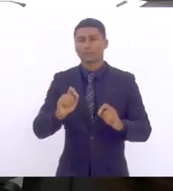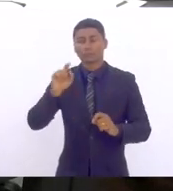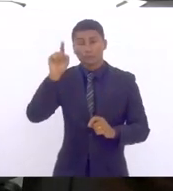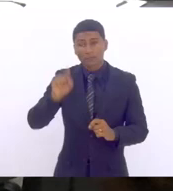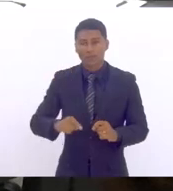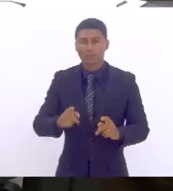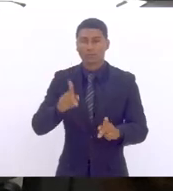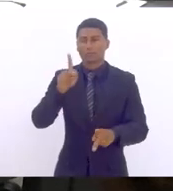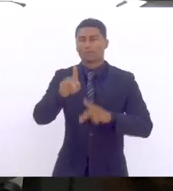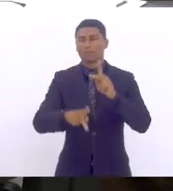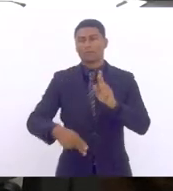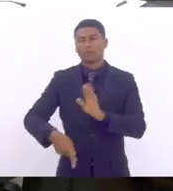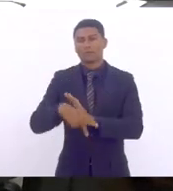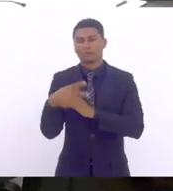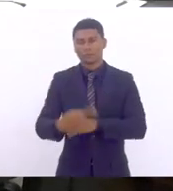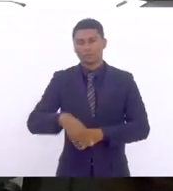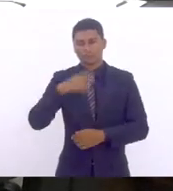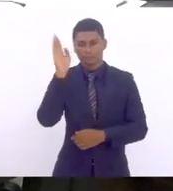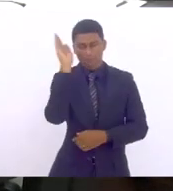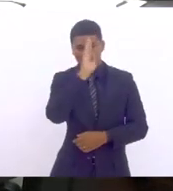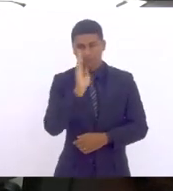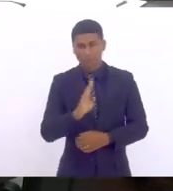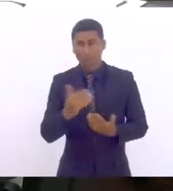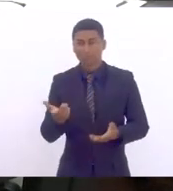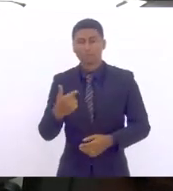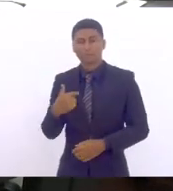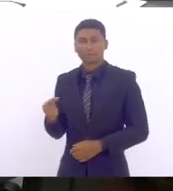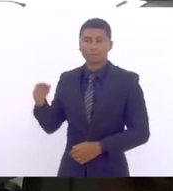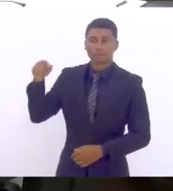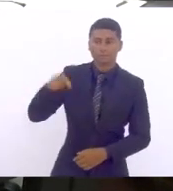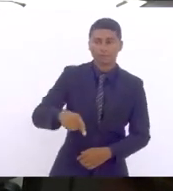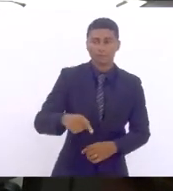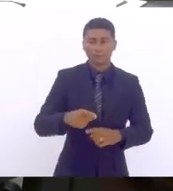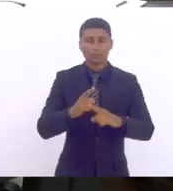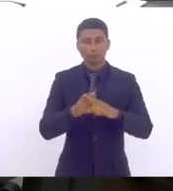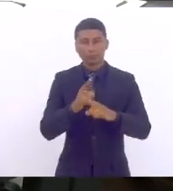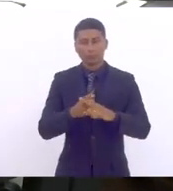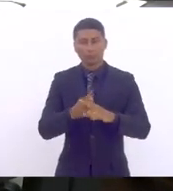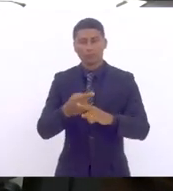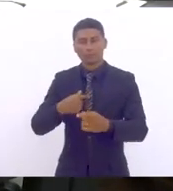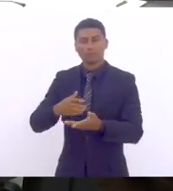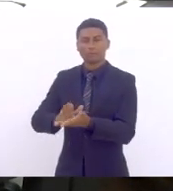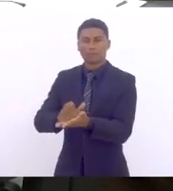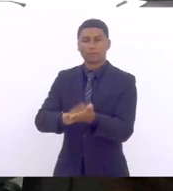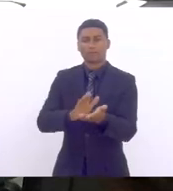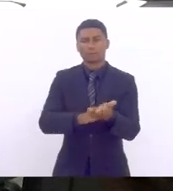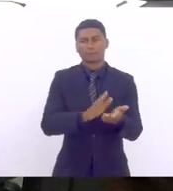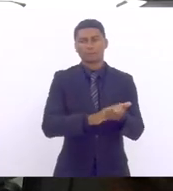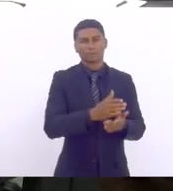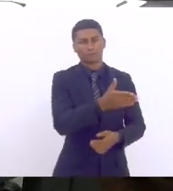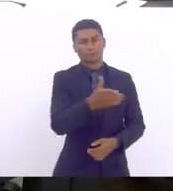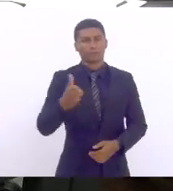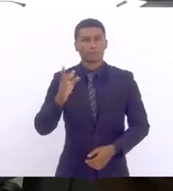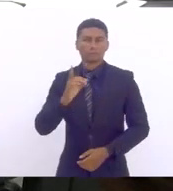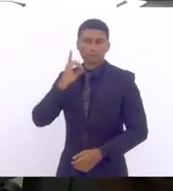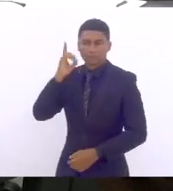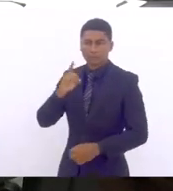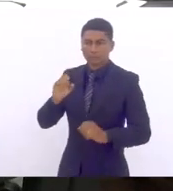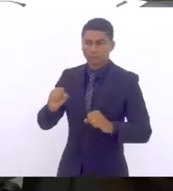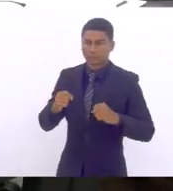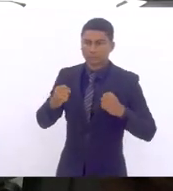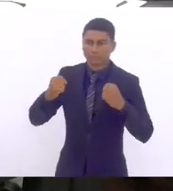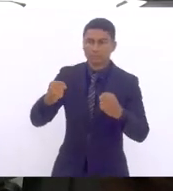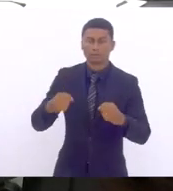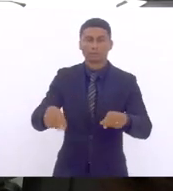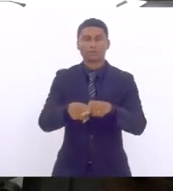do povo brasileiro. Então, eu venho aqui não só parabenizar os deputados pela excelente iniciativa,